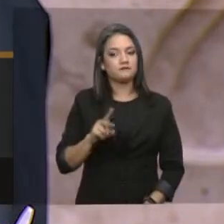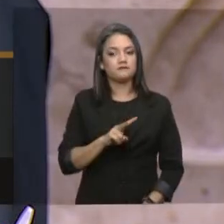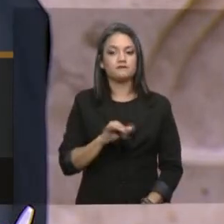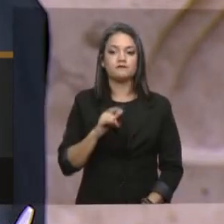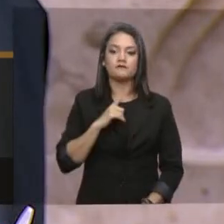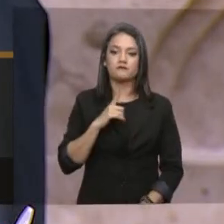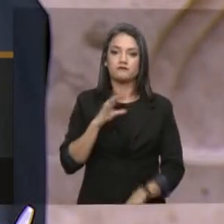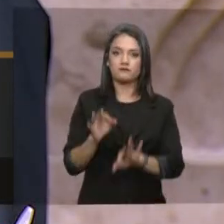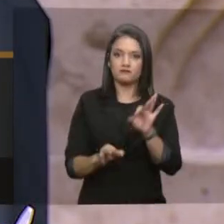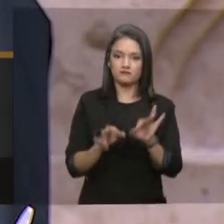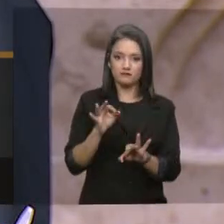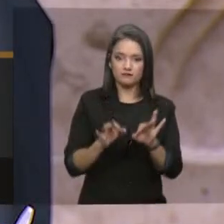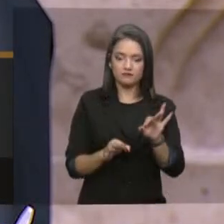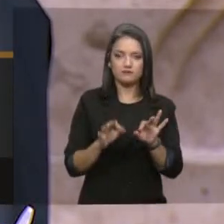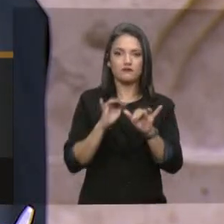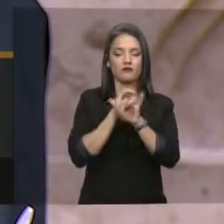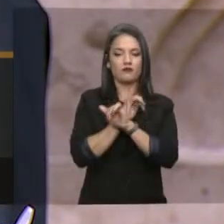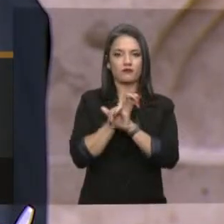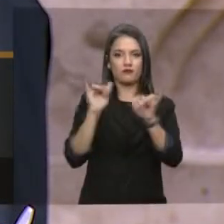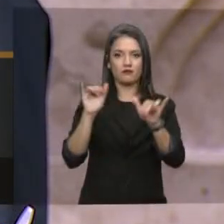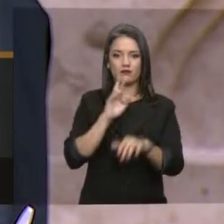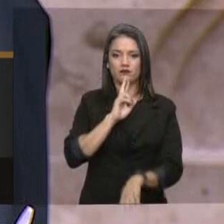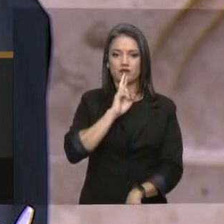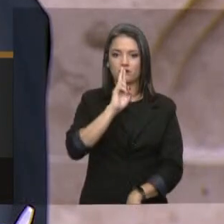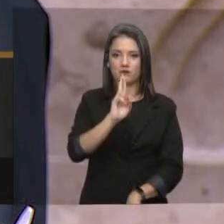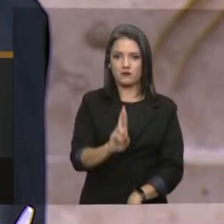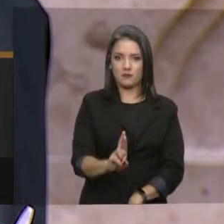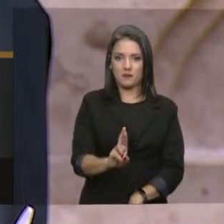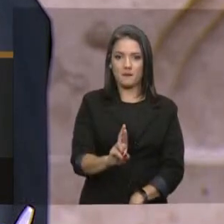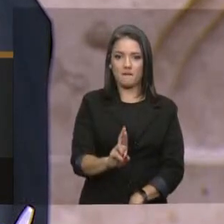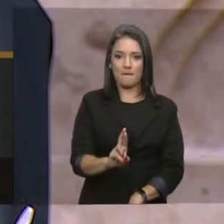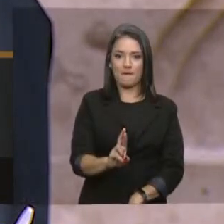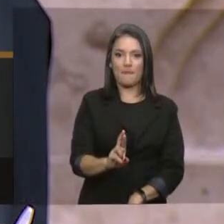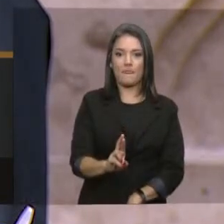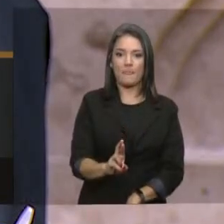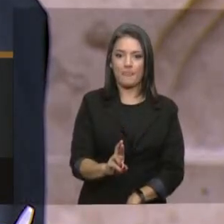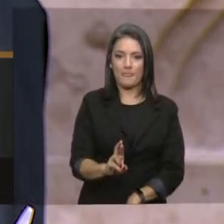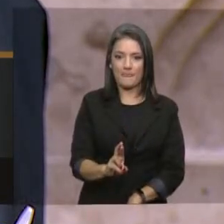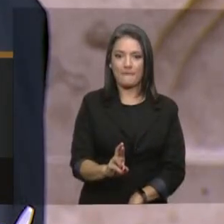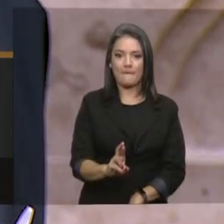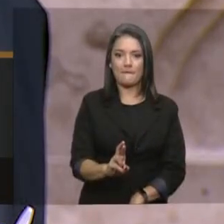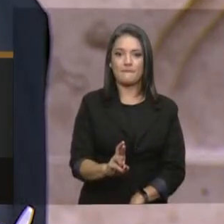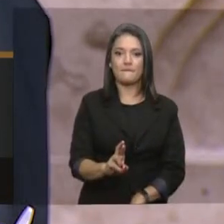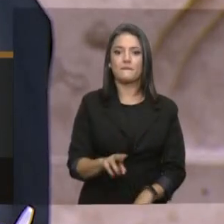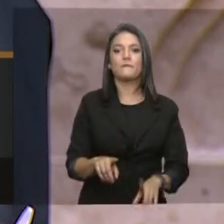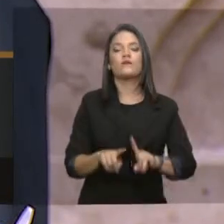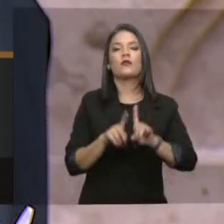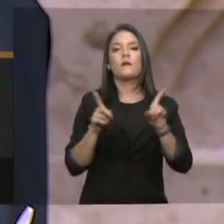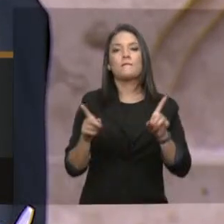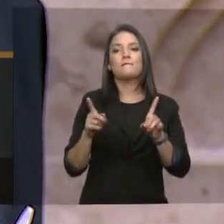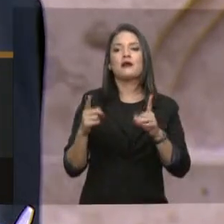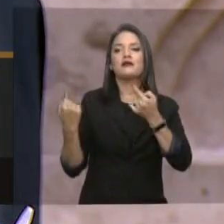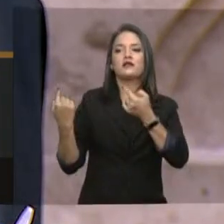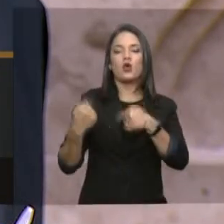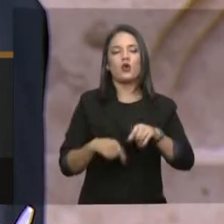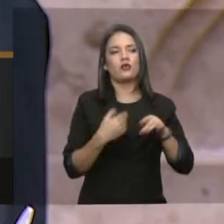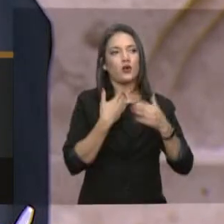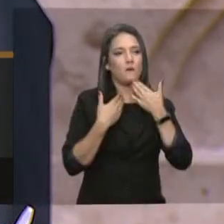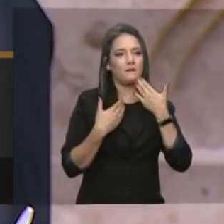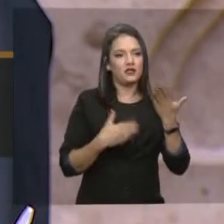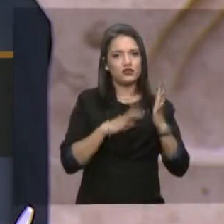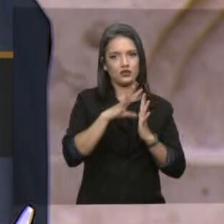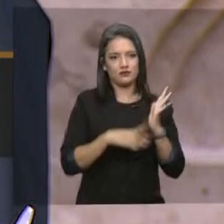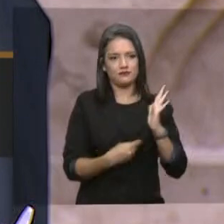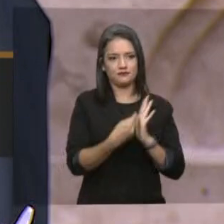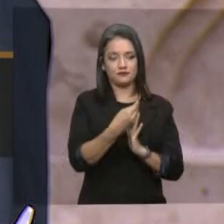considerada julgada, proclamando-se a solução contrária à pretendida ou à proposta. Isso entre aspas. Já o